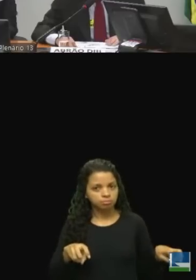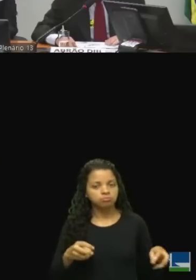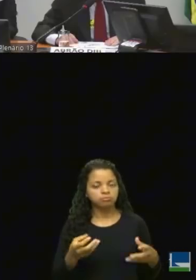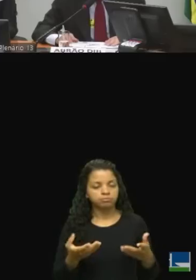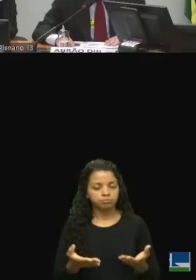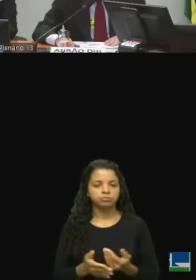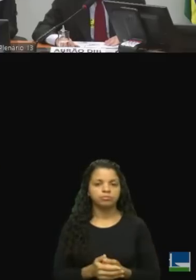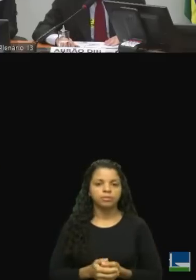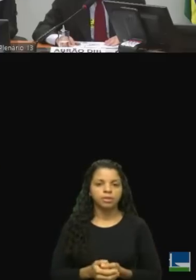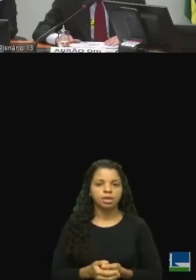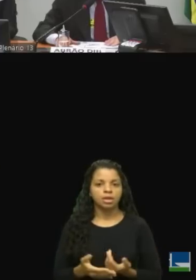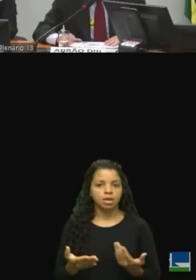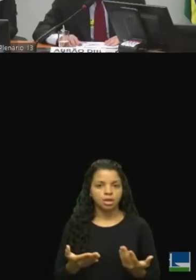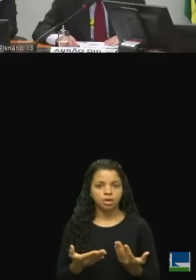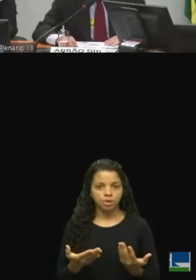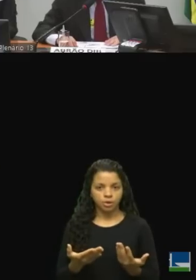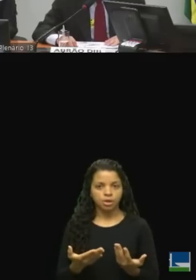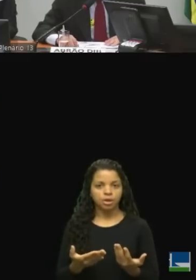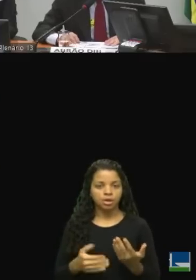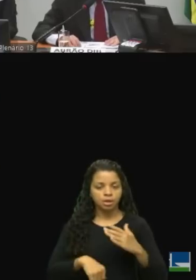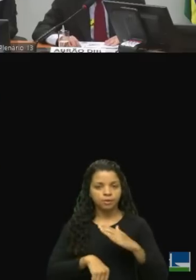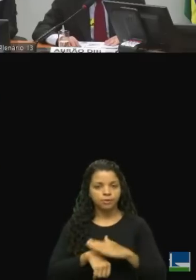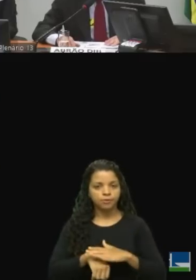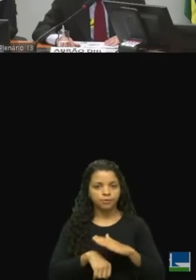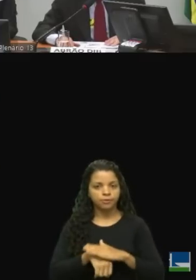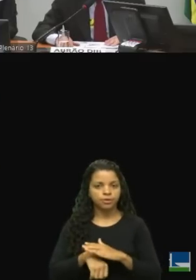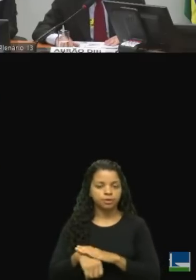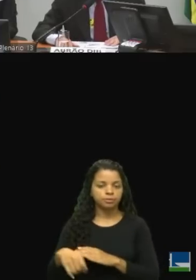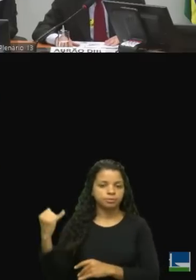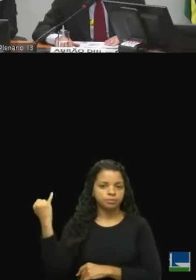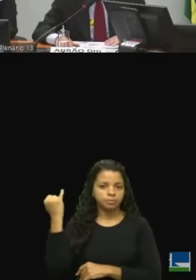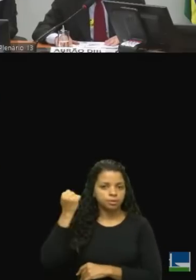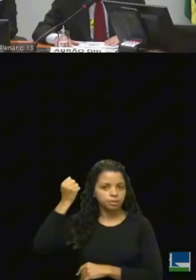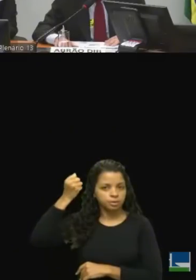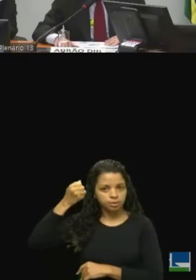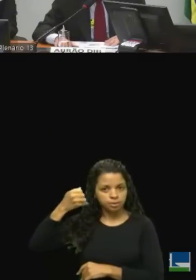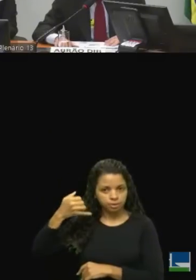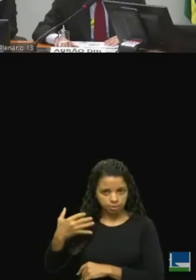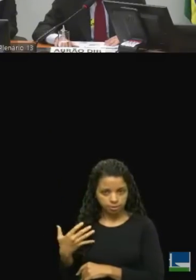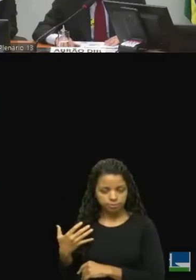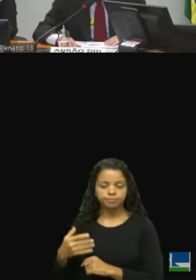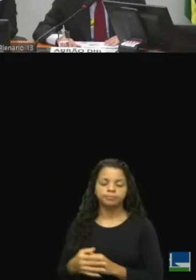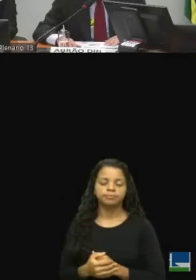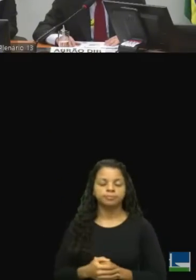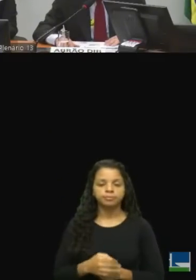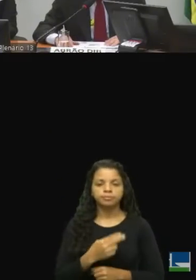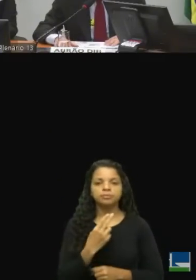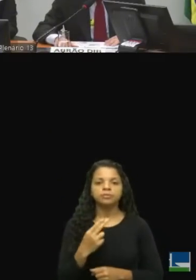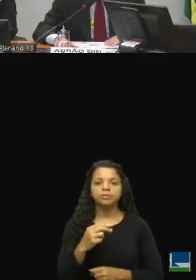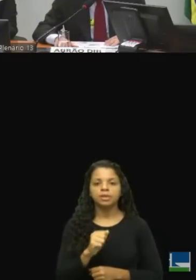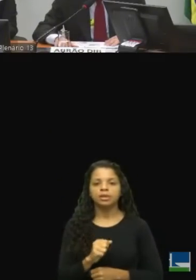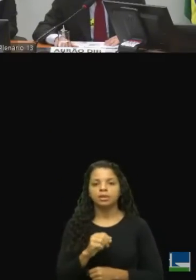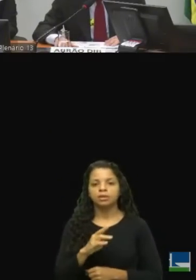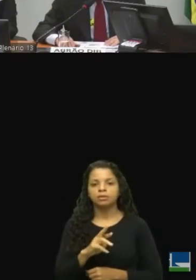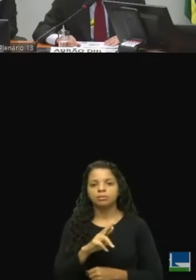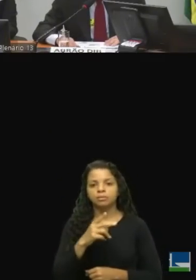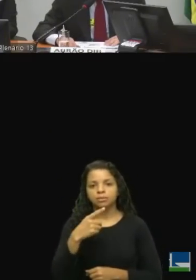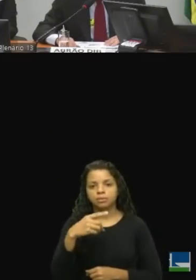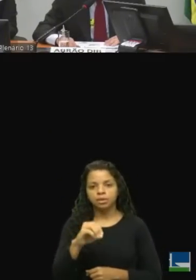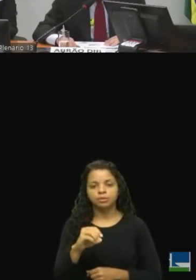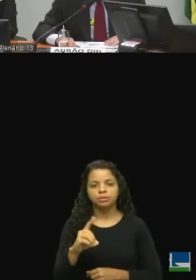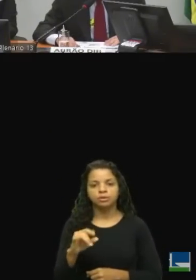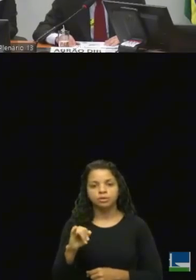visão, monoculares ou com deficiência visual, vou fazer a minha autodescrição. Meu nome é Abraão Dib, eu